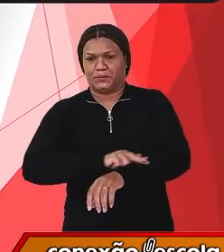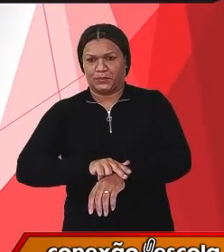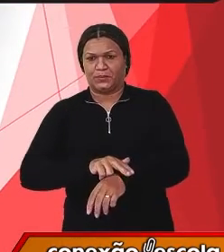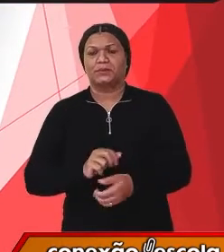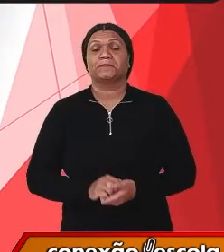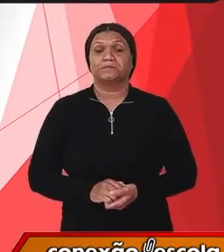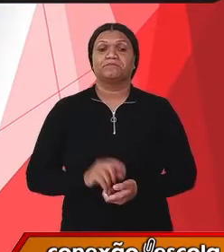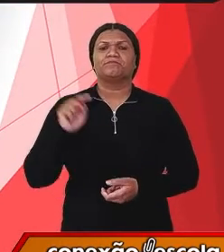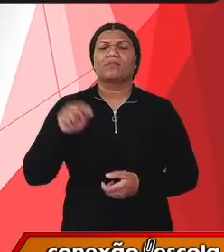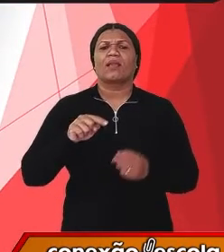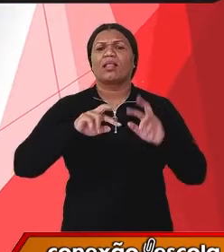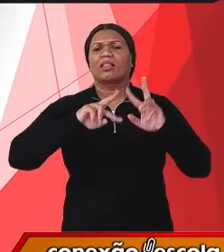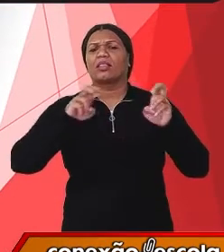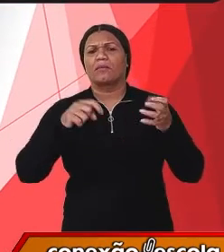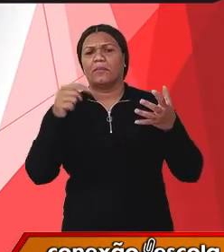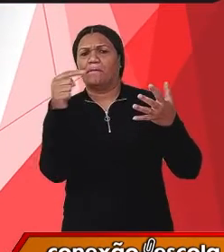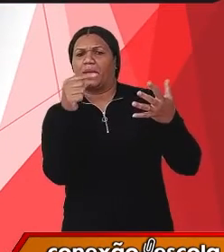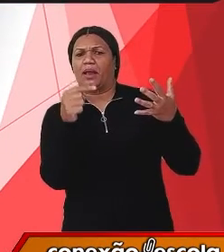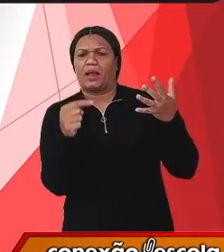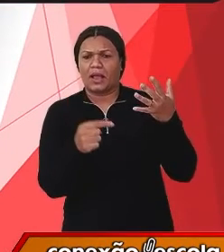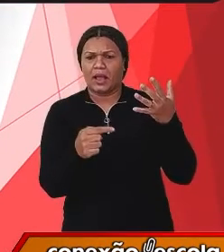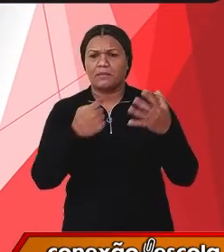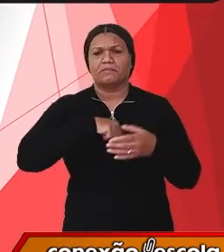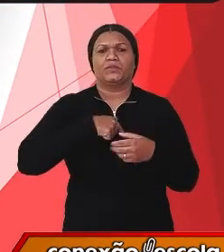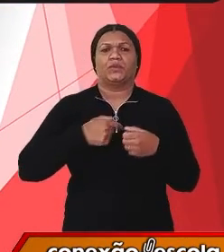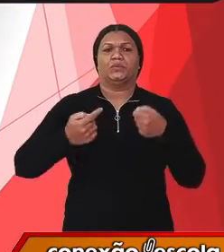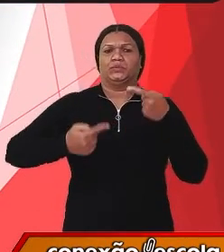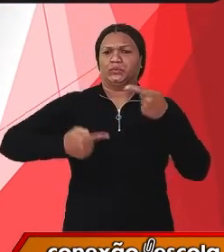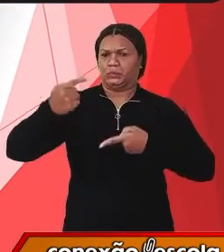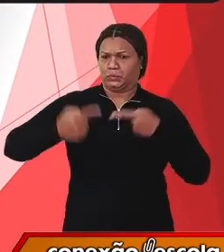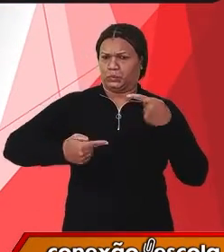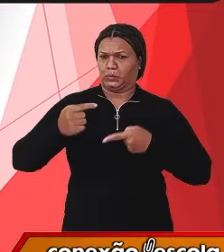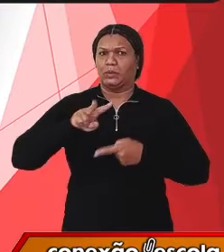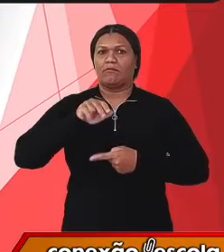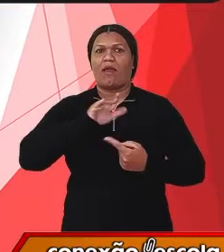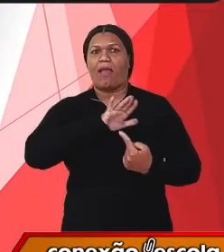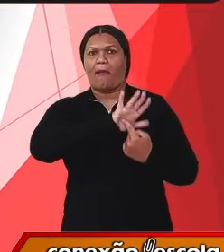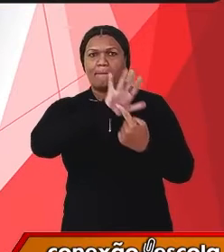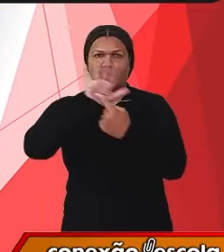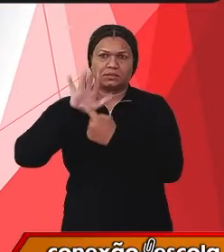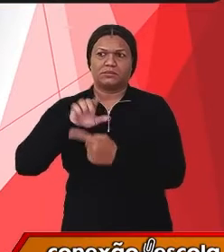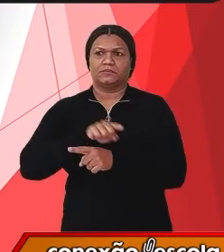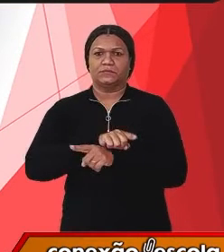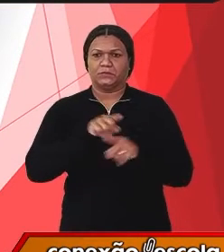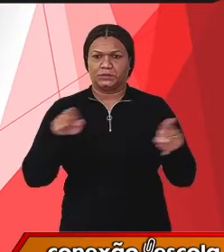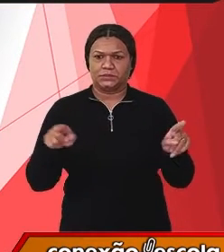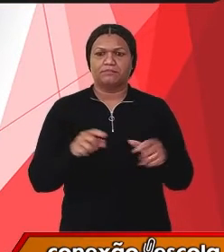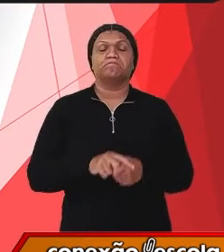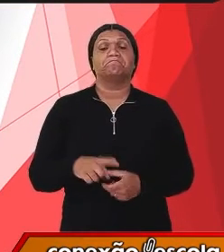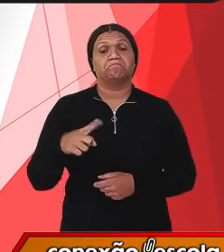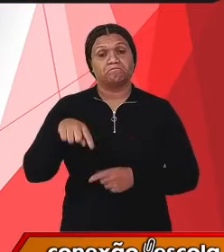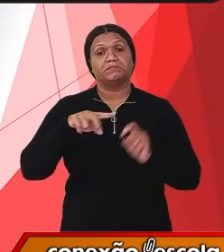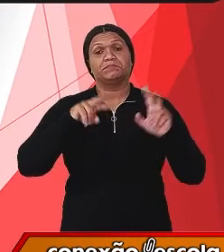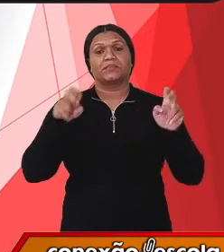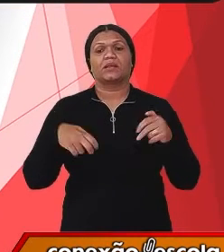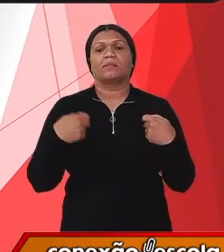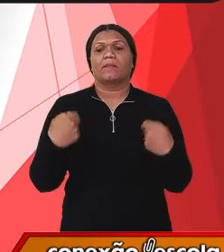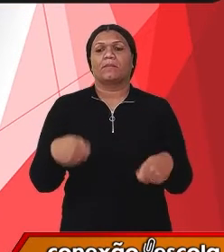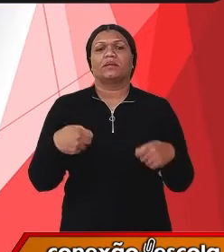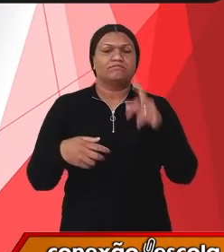Esses assuntos que nós vamos discutir e que serão apresentados para vocês, eles precisam